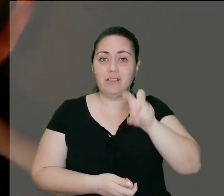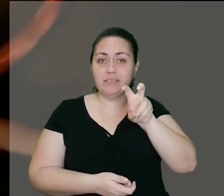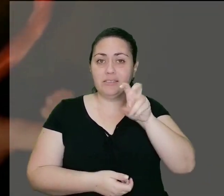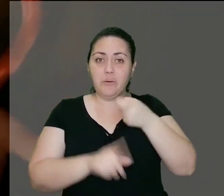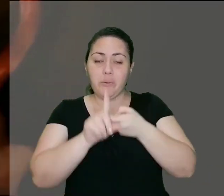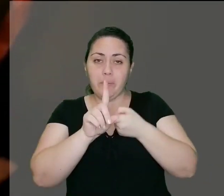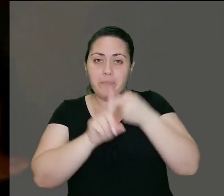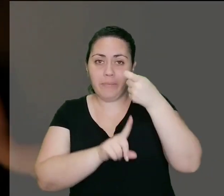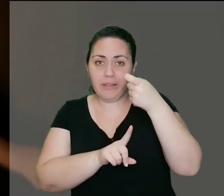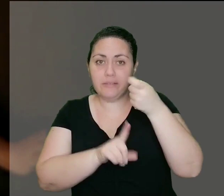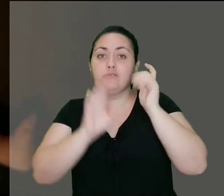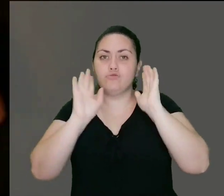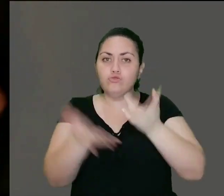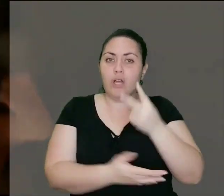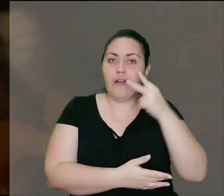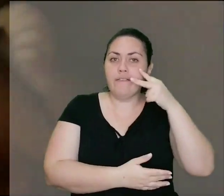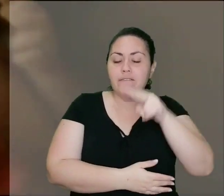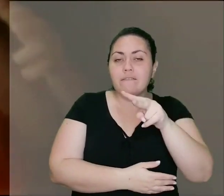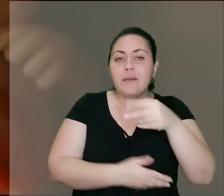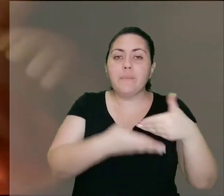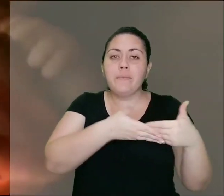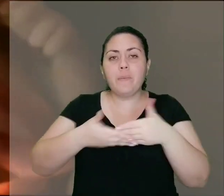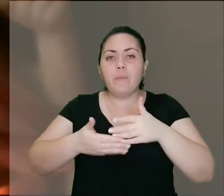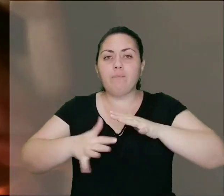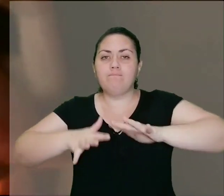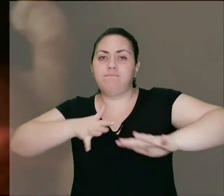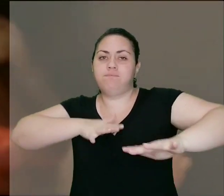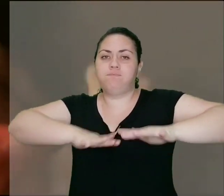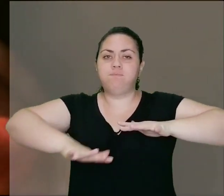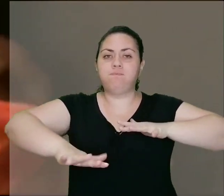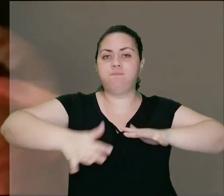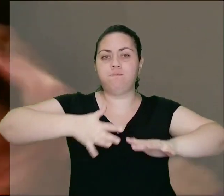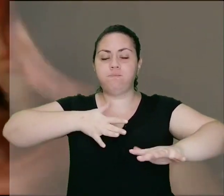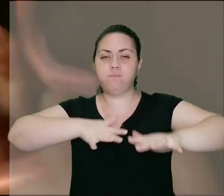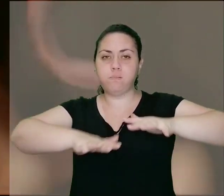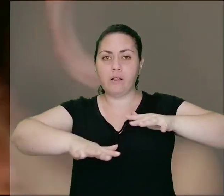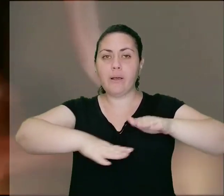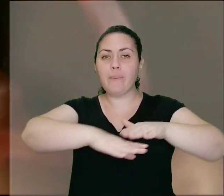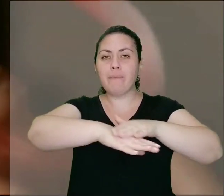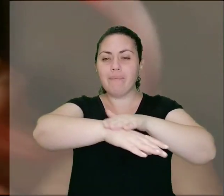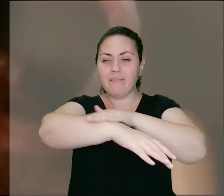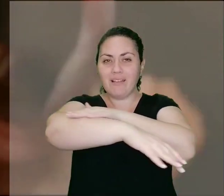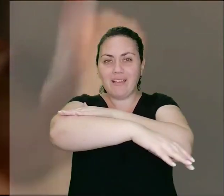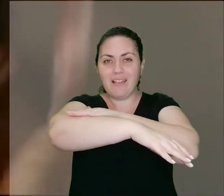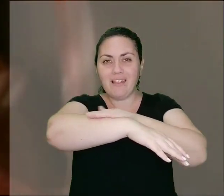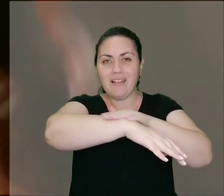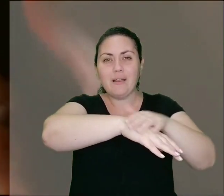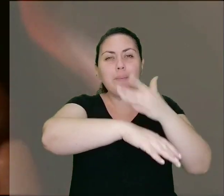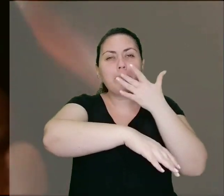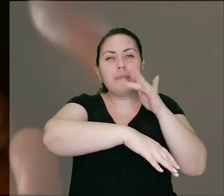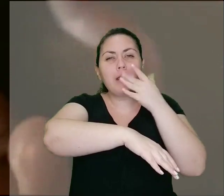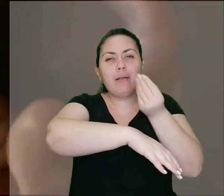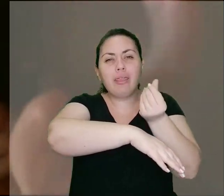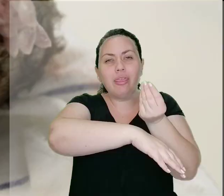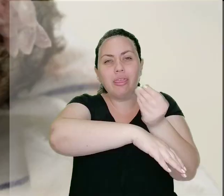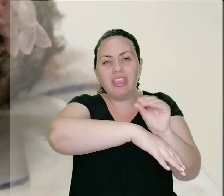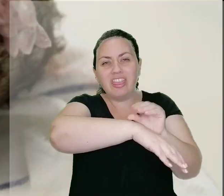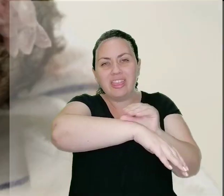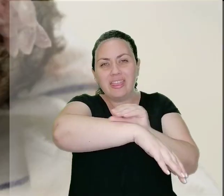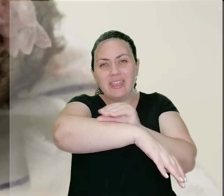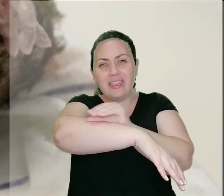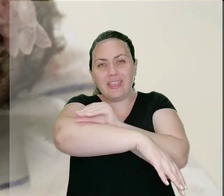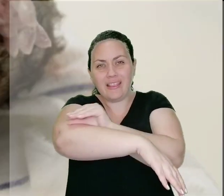No 5º mês já é possível ver o feto se movendo. A pele do bebê é coberta com um revestimento